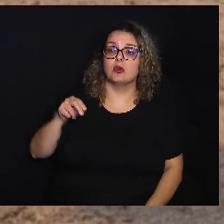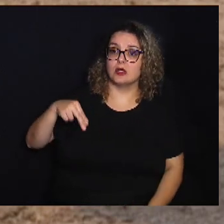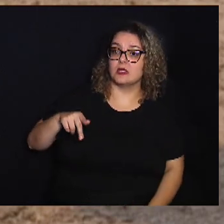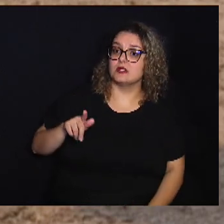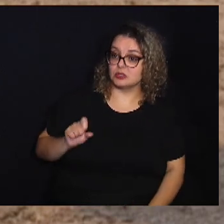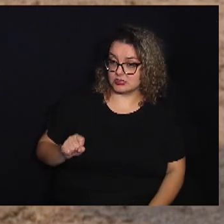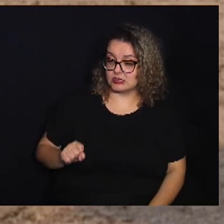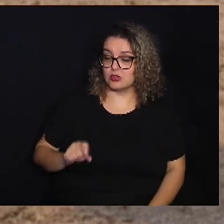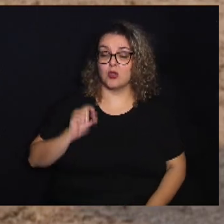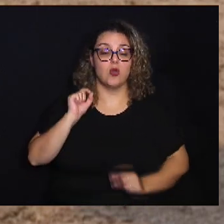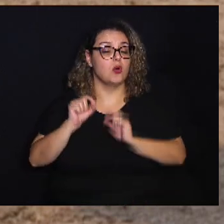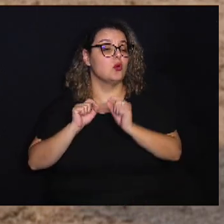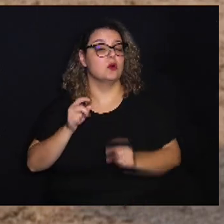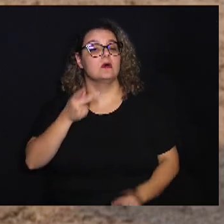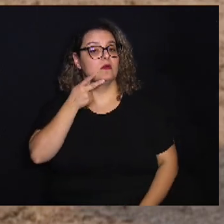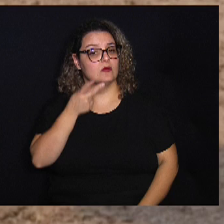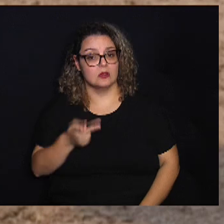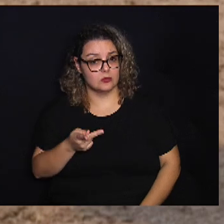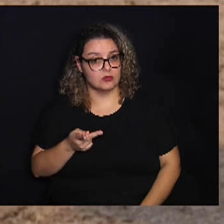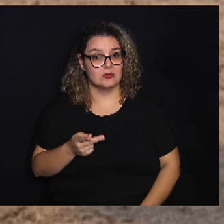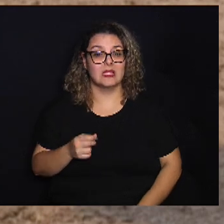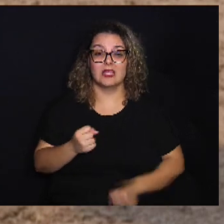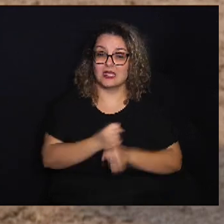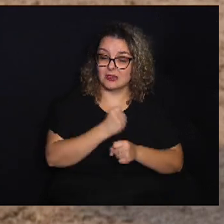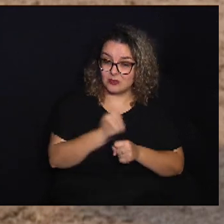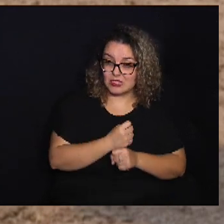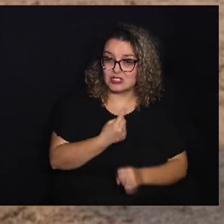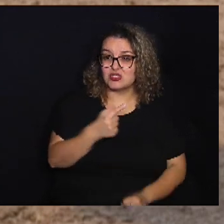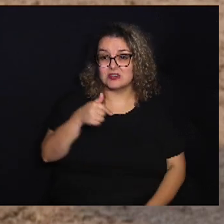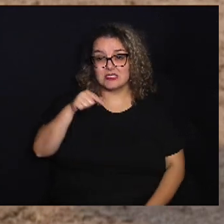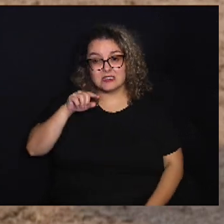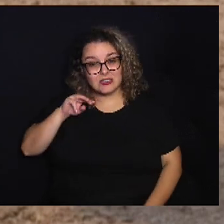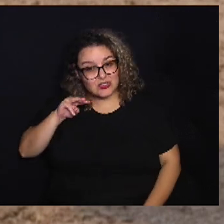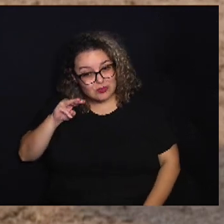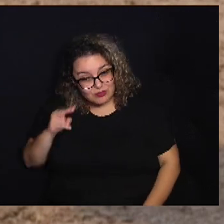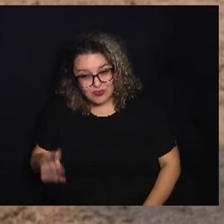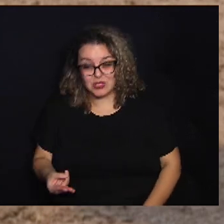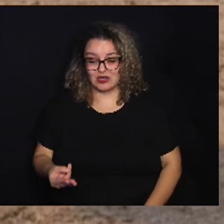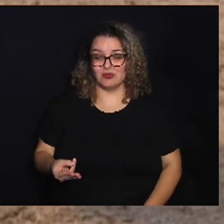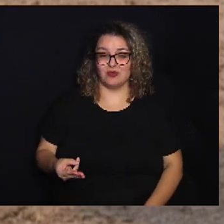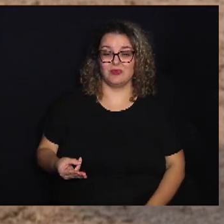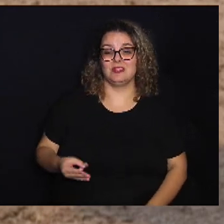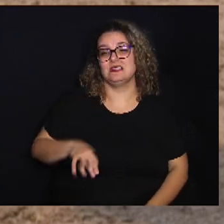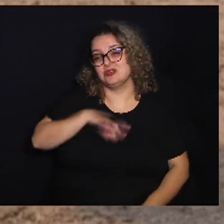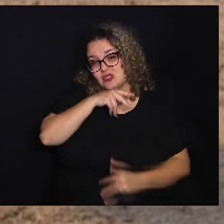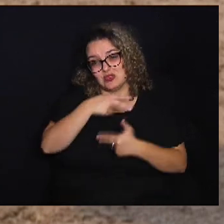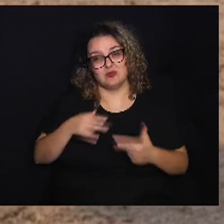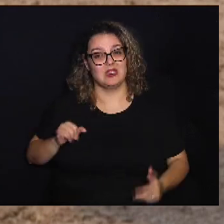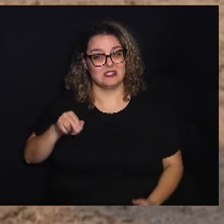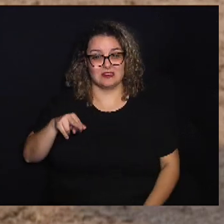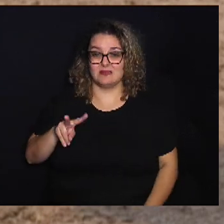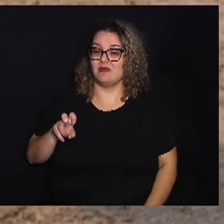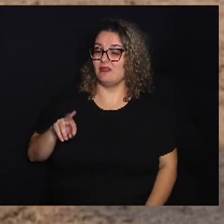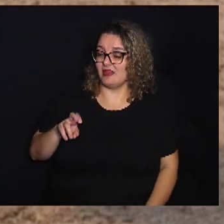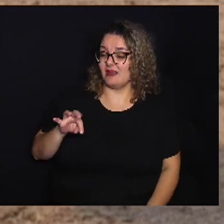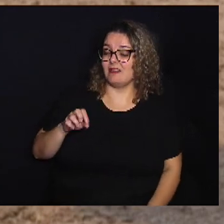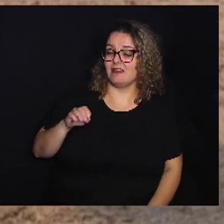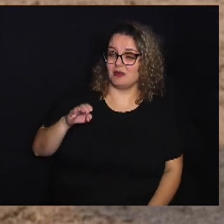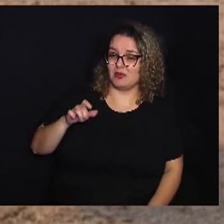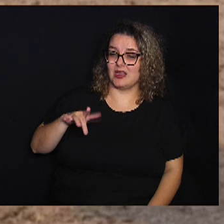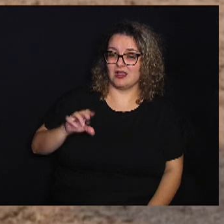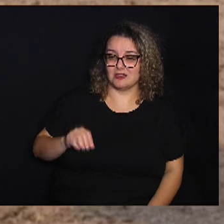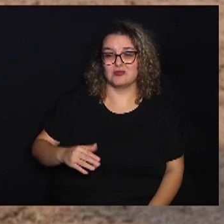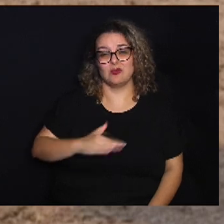estimou que, naquele ano, ao menos 17 milhões de animais vertebrados morreram em consequência direta das queimadas